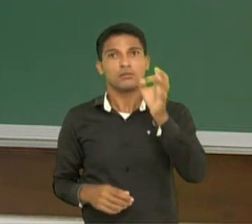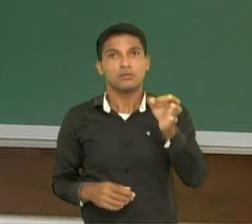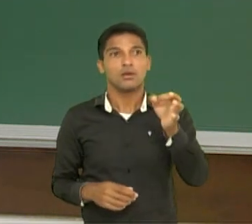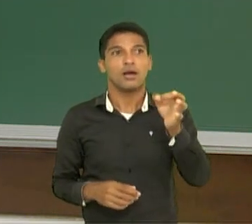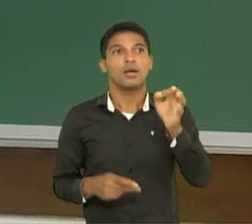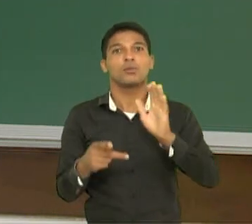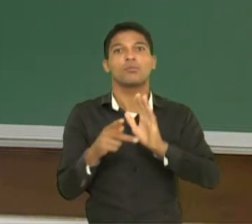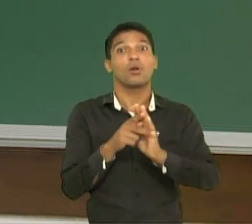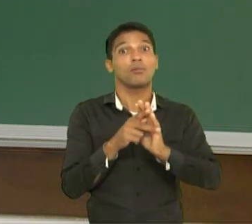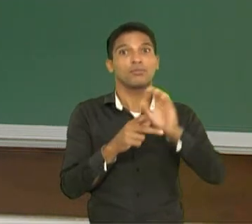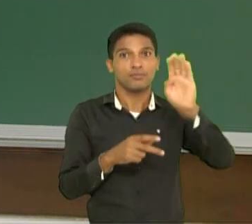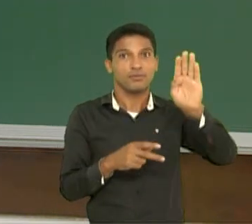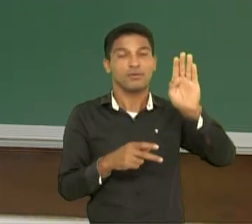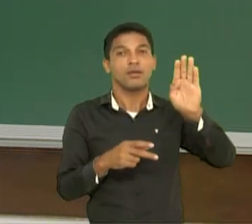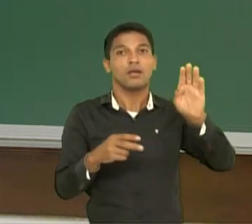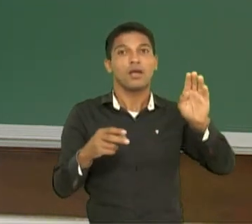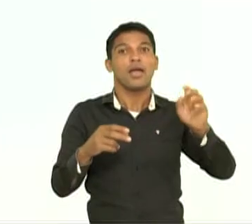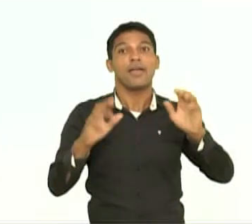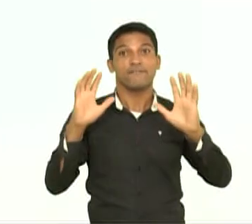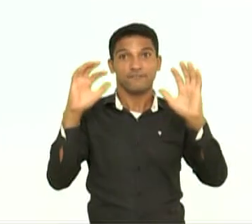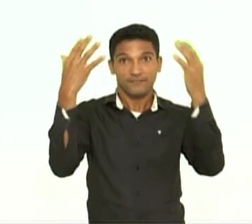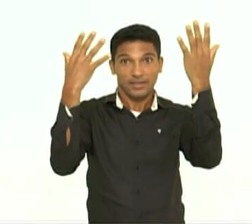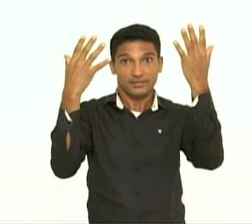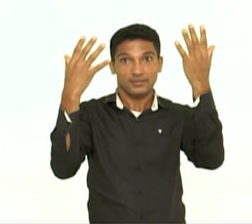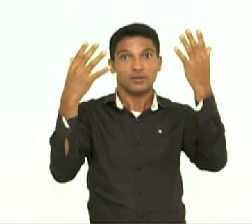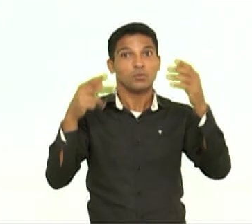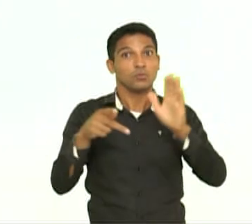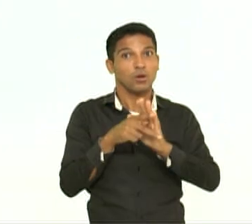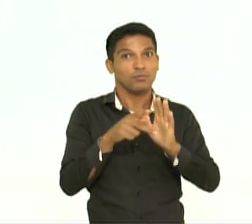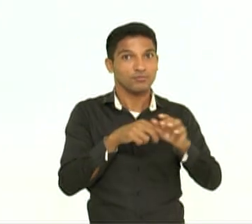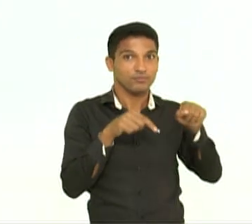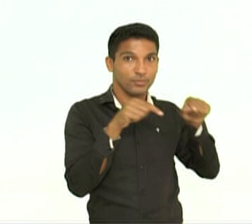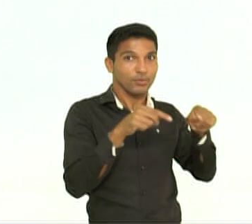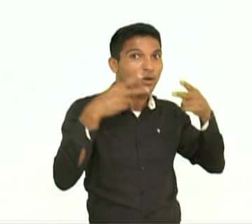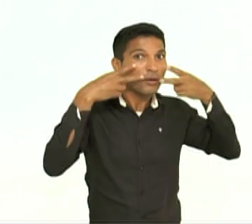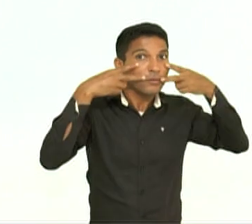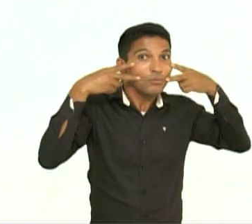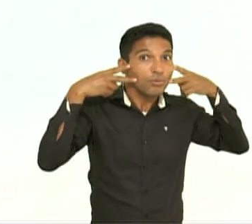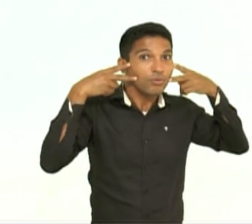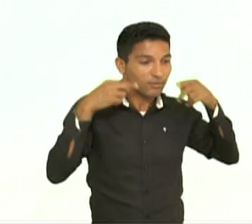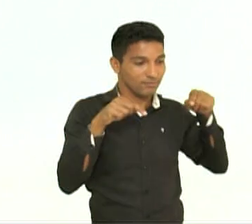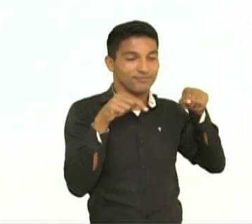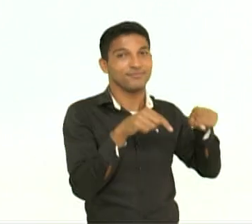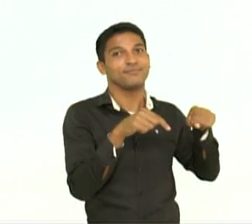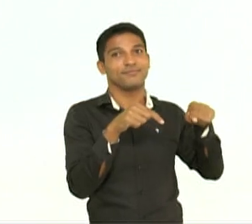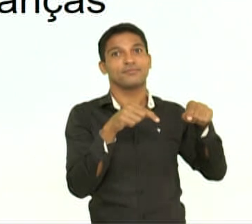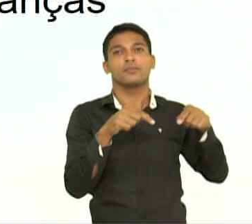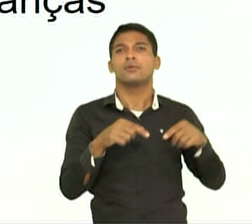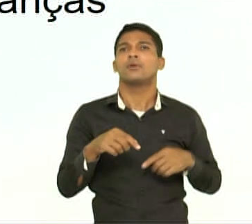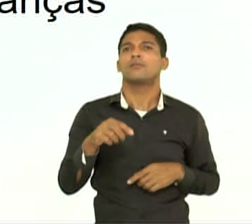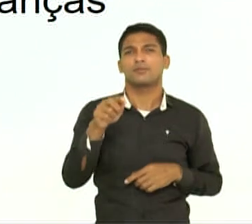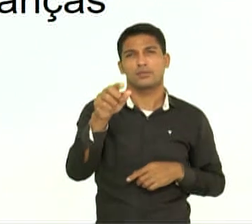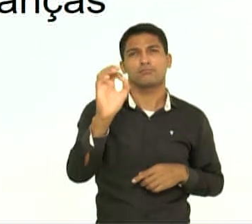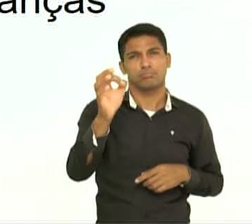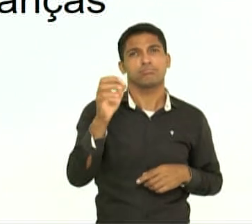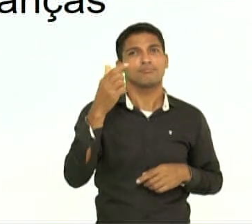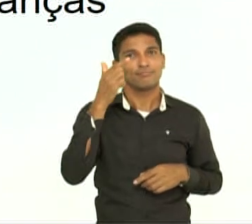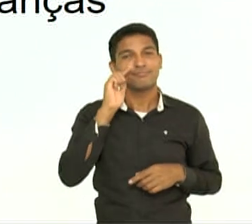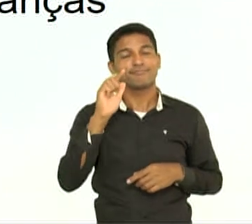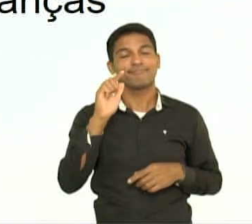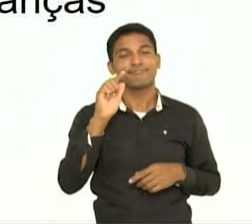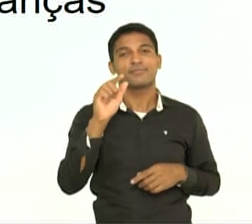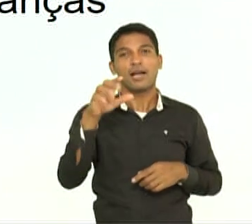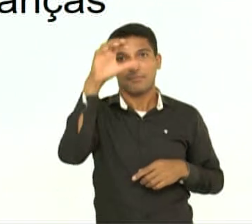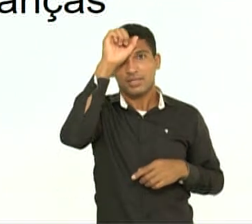cultural indígena. Eu tenho certeza que vocês acertaram e aprendemos todos juntos hoje um pouquinho